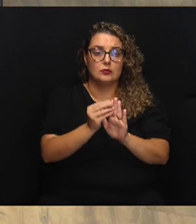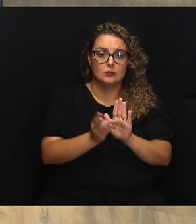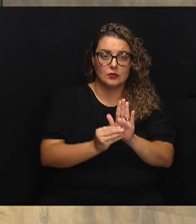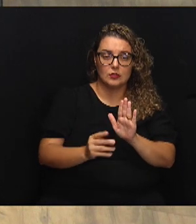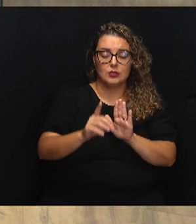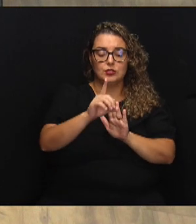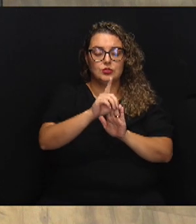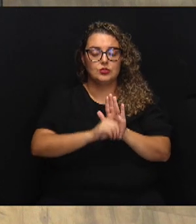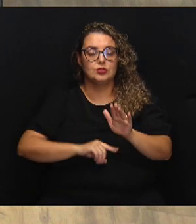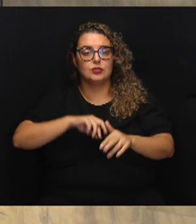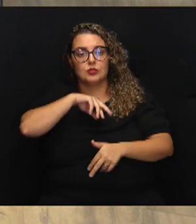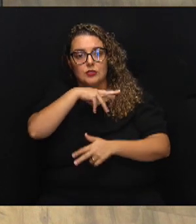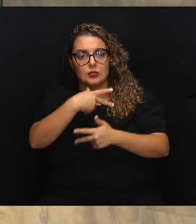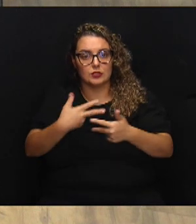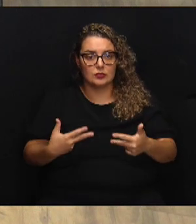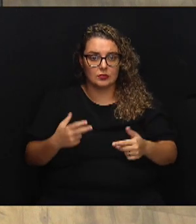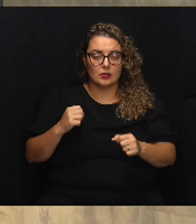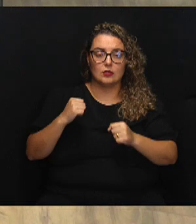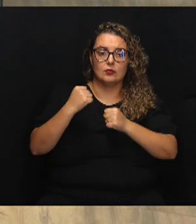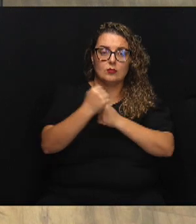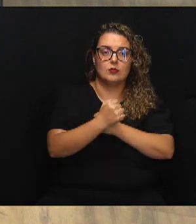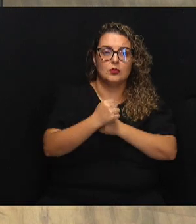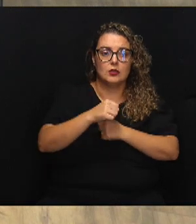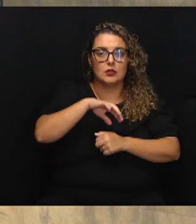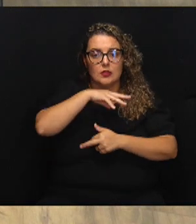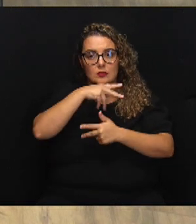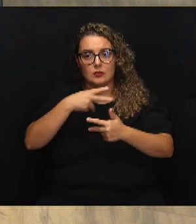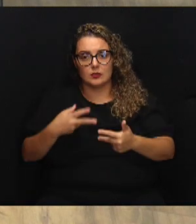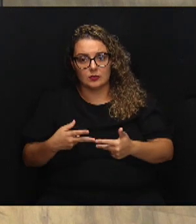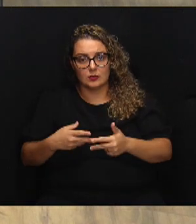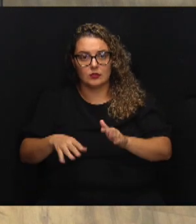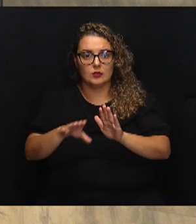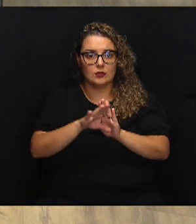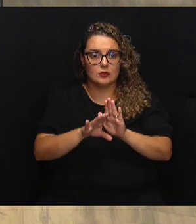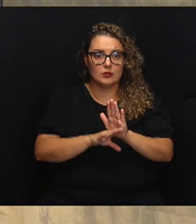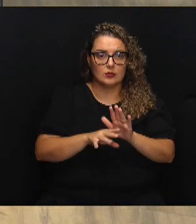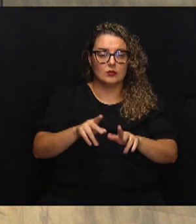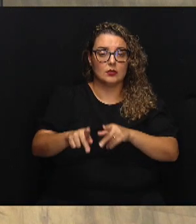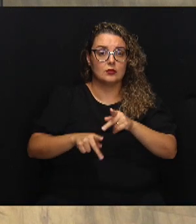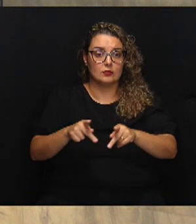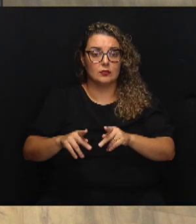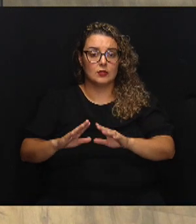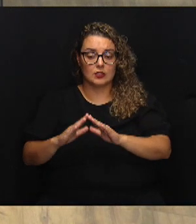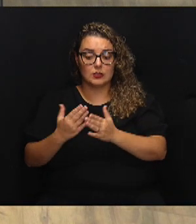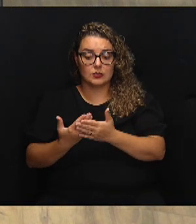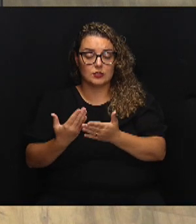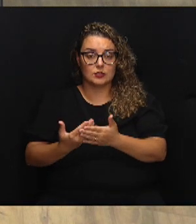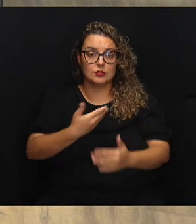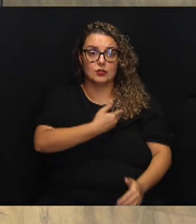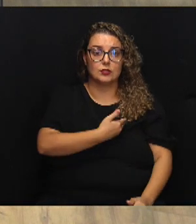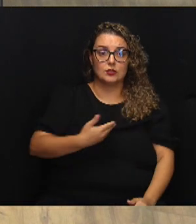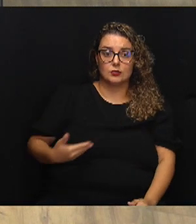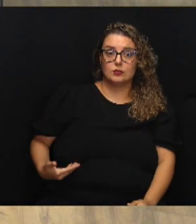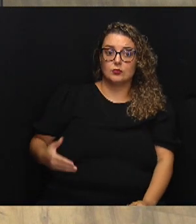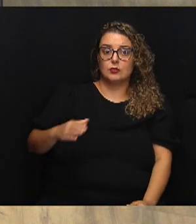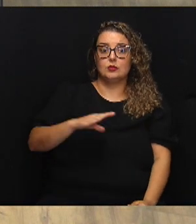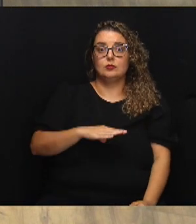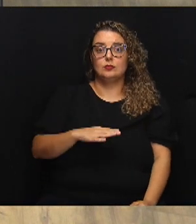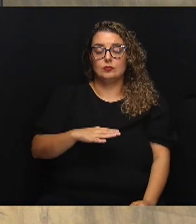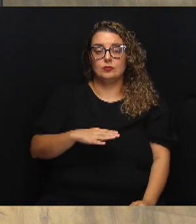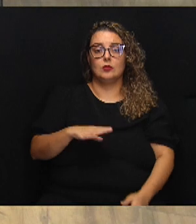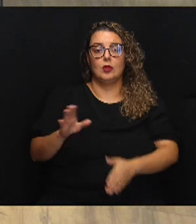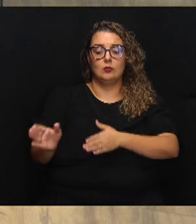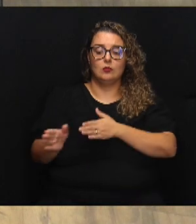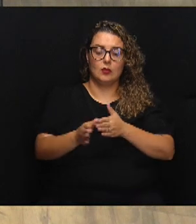direito dos animais e proteção animal nos programas curriculares das escolas públicas municipais, norteados